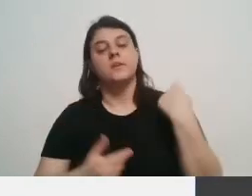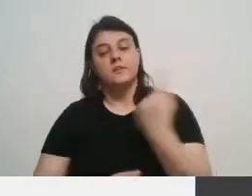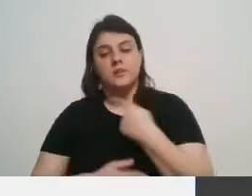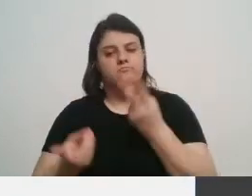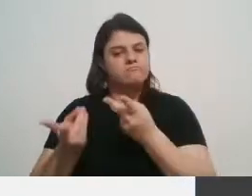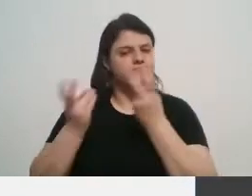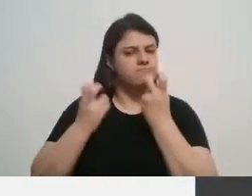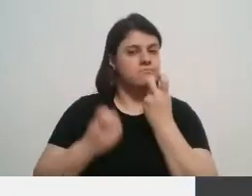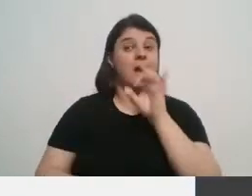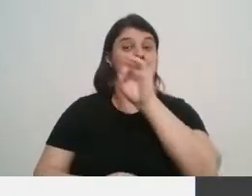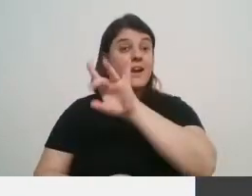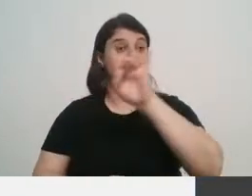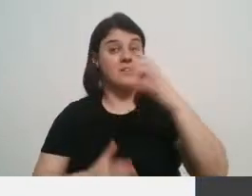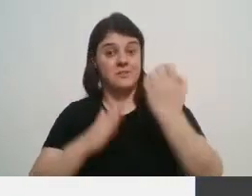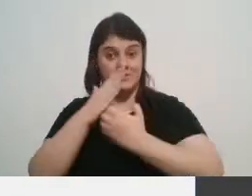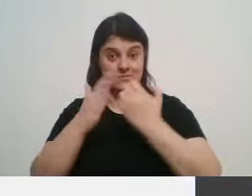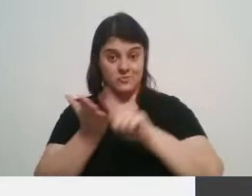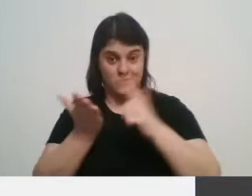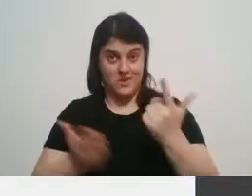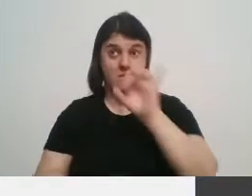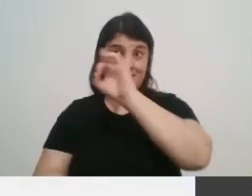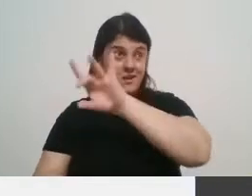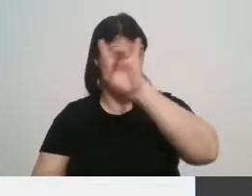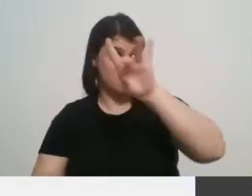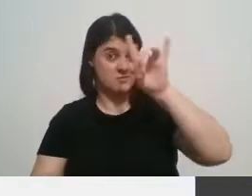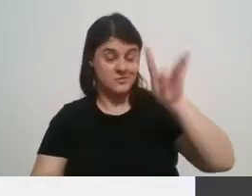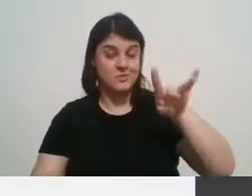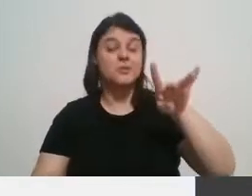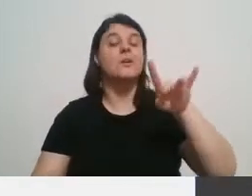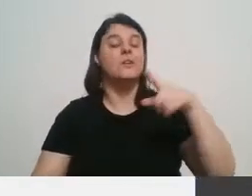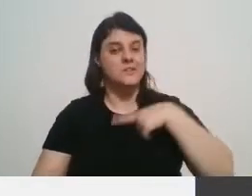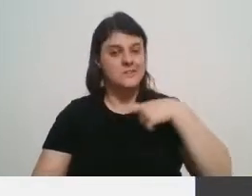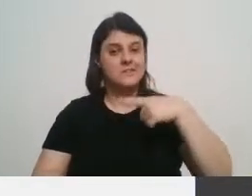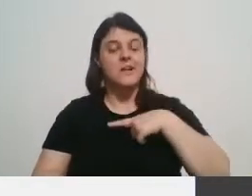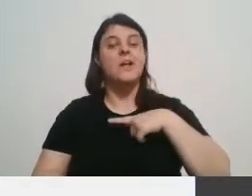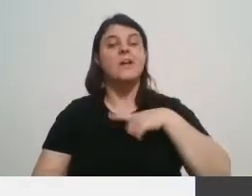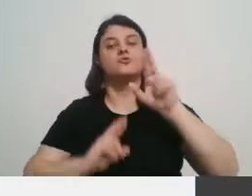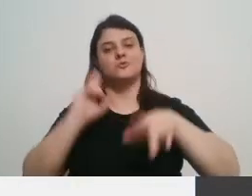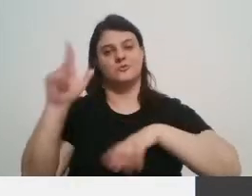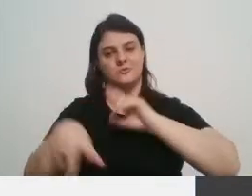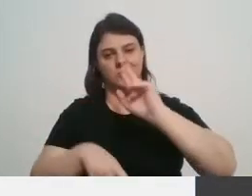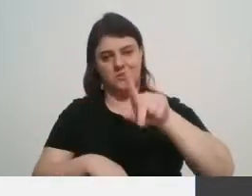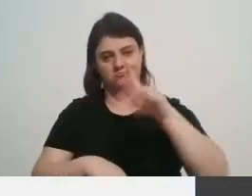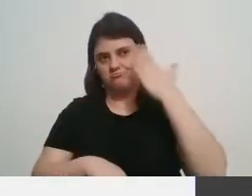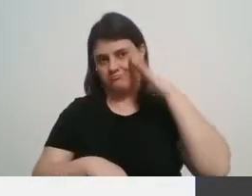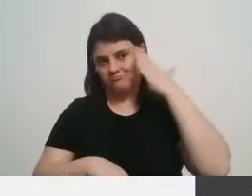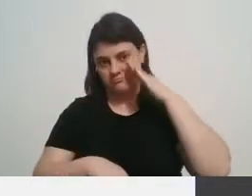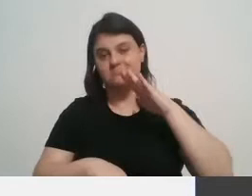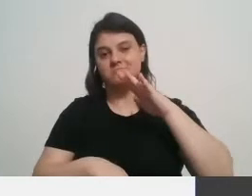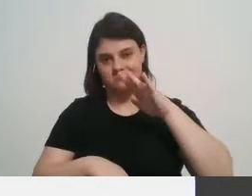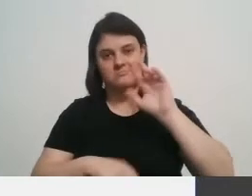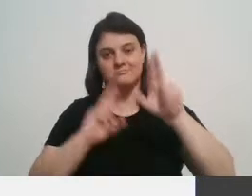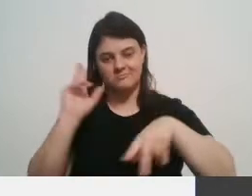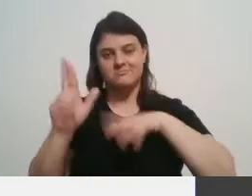cada empresa jornalística, cada empresa de imprensa, né, jornalística, entende a sua produção e acumulação